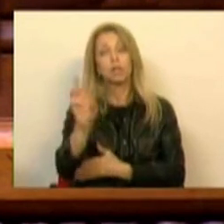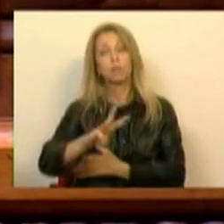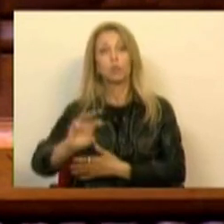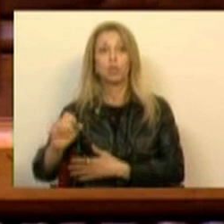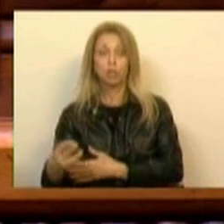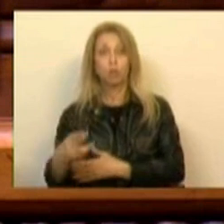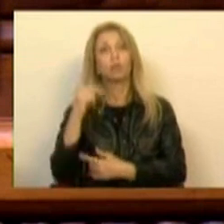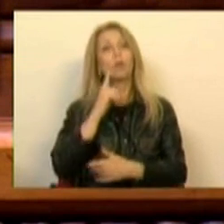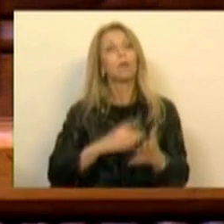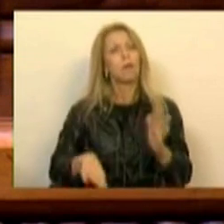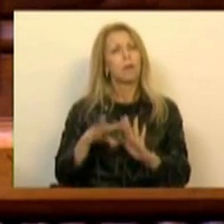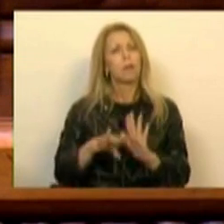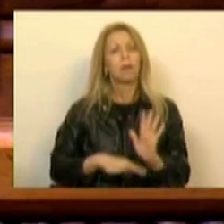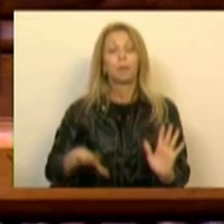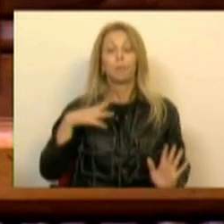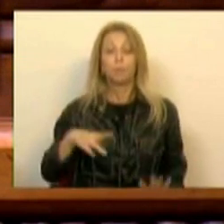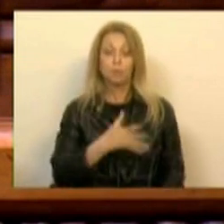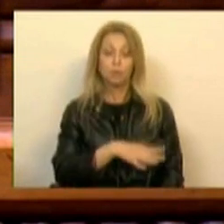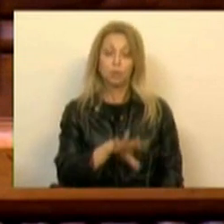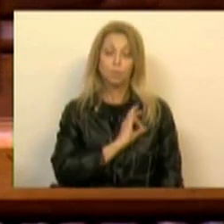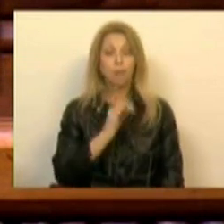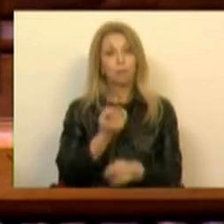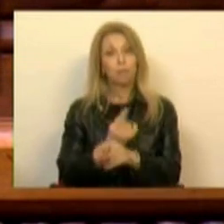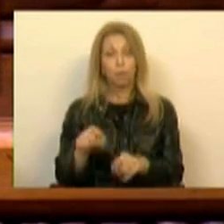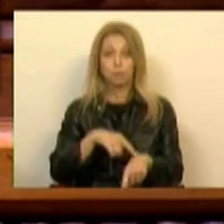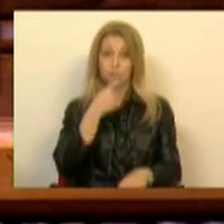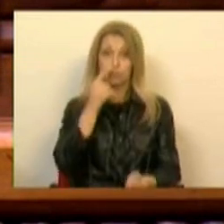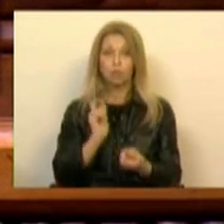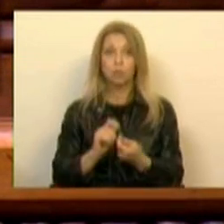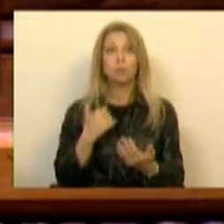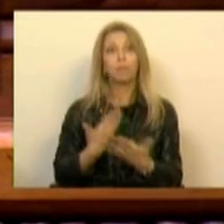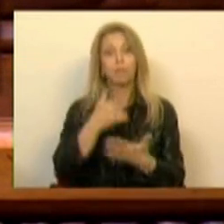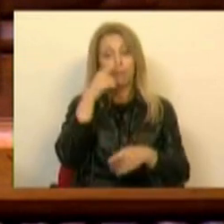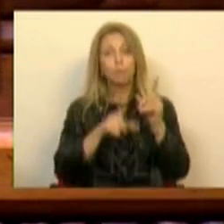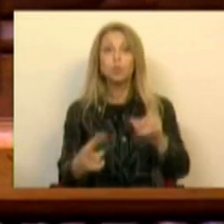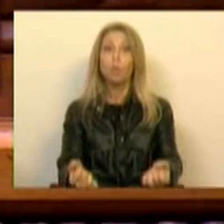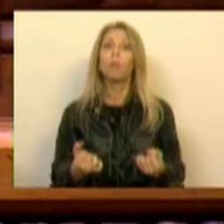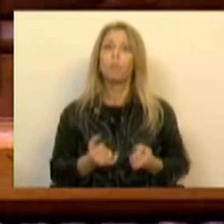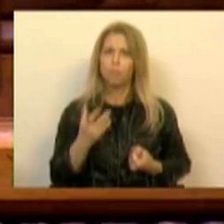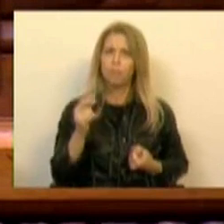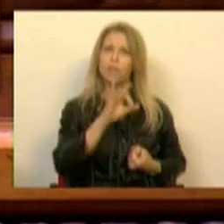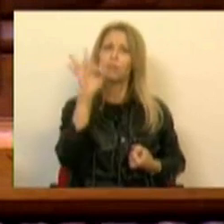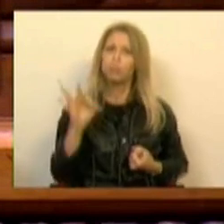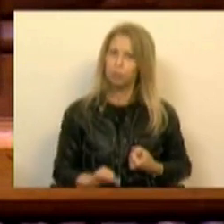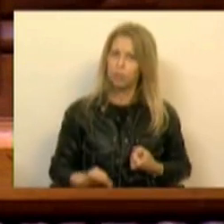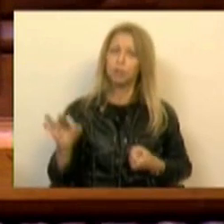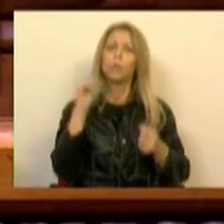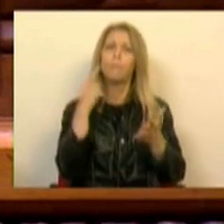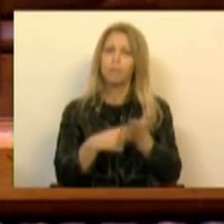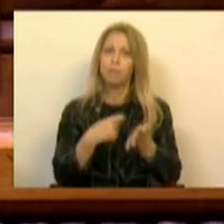um mecanismo ibérico, instrumento temporário e excepcional, que permitiu aos consumidores poupar cerca de 20% na fatura de